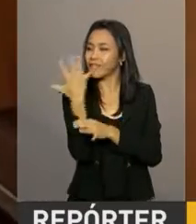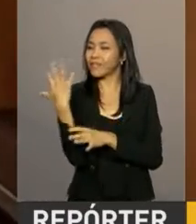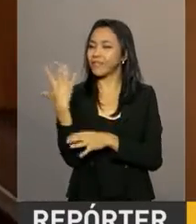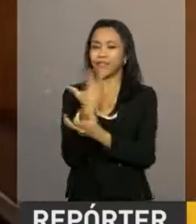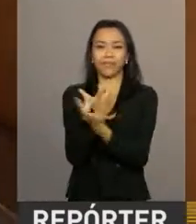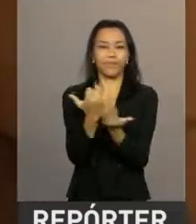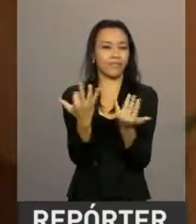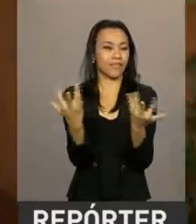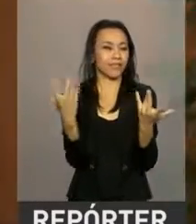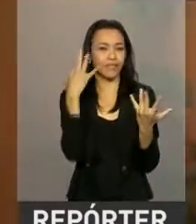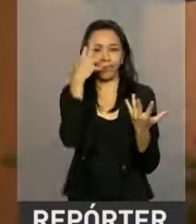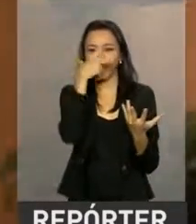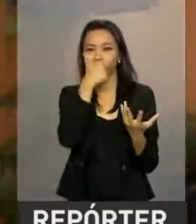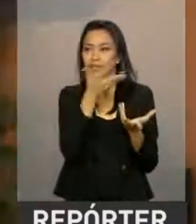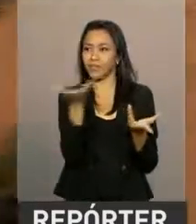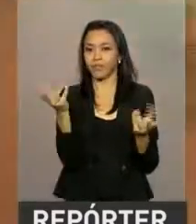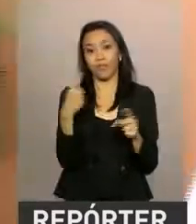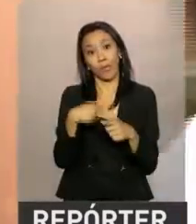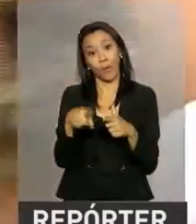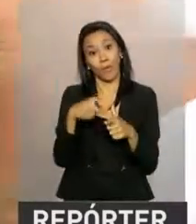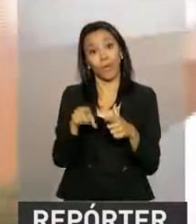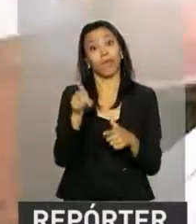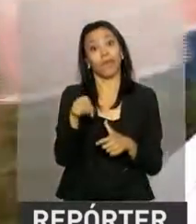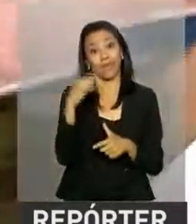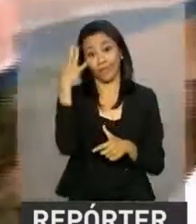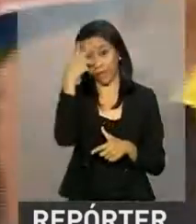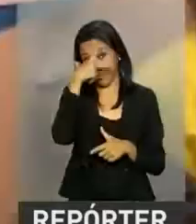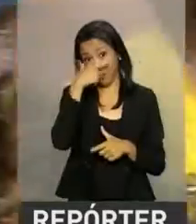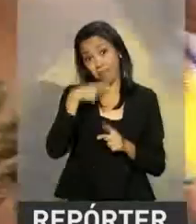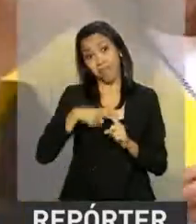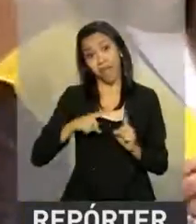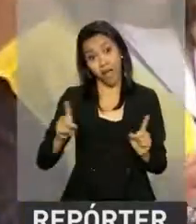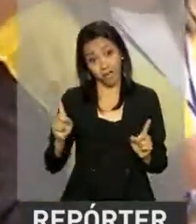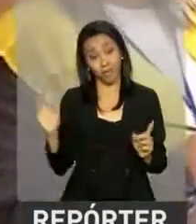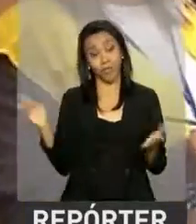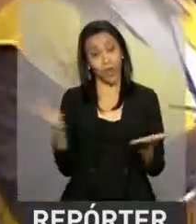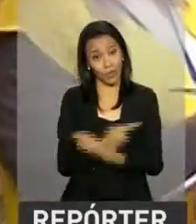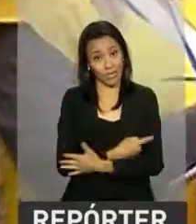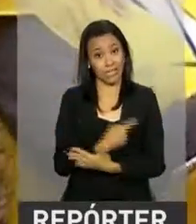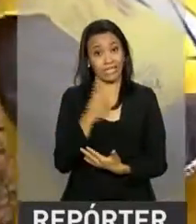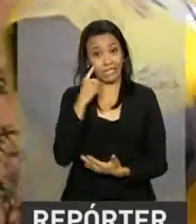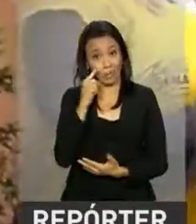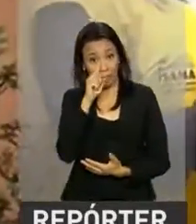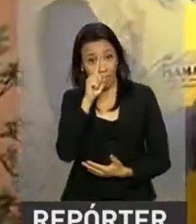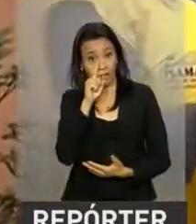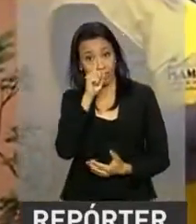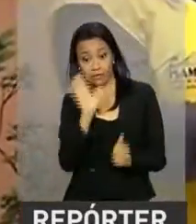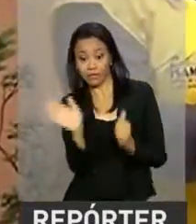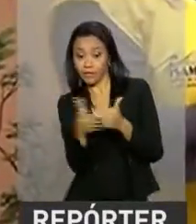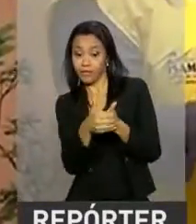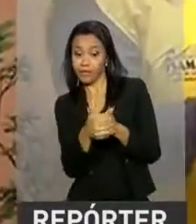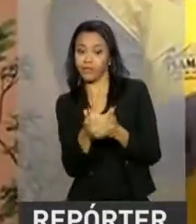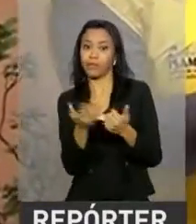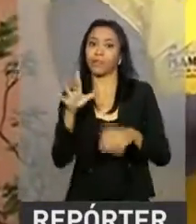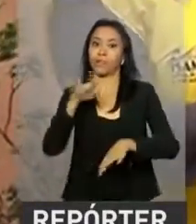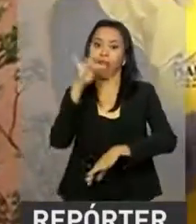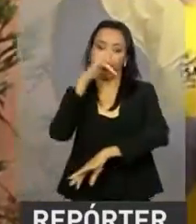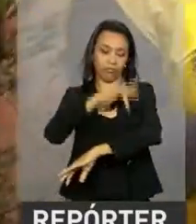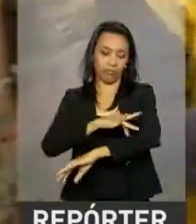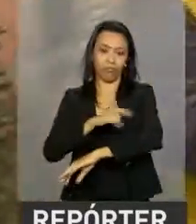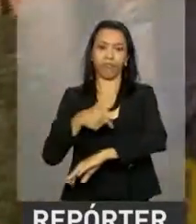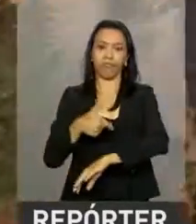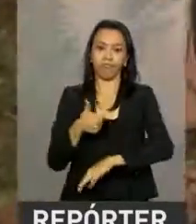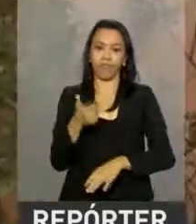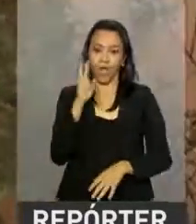aqui na residência, mas o problema é que elas não só embelezam, mas também podem ser uma armadilha quando o assunto é dengue. Nessa planilha